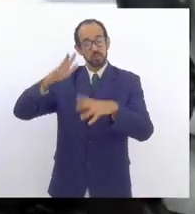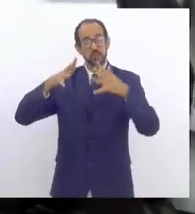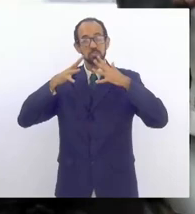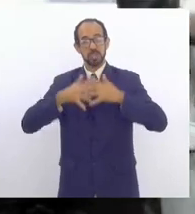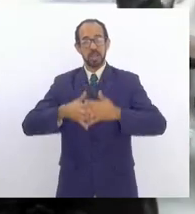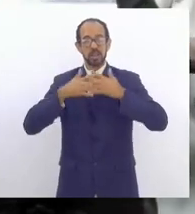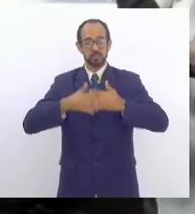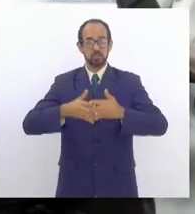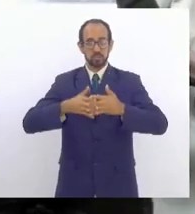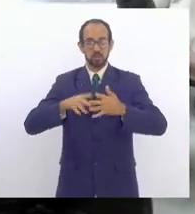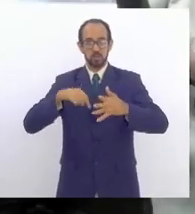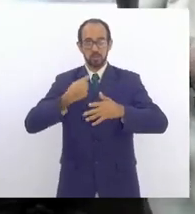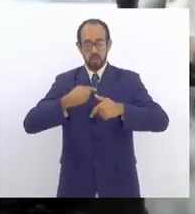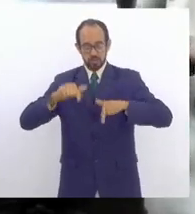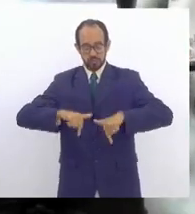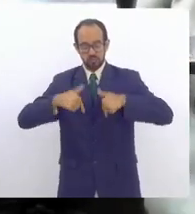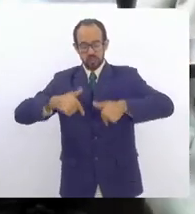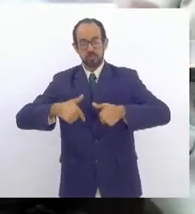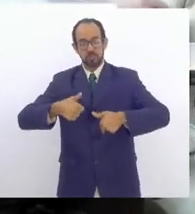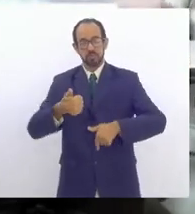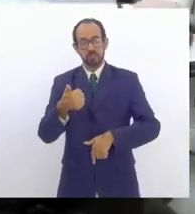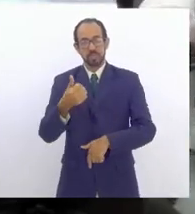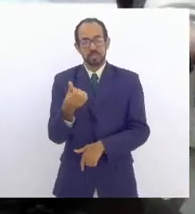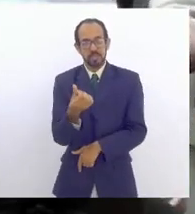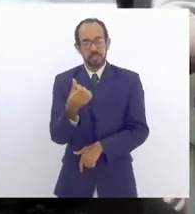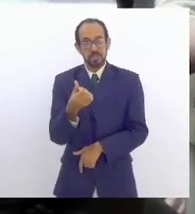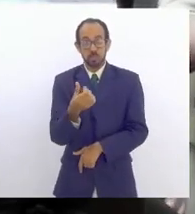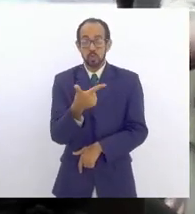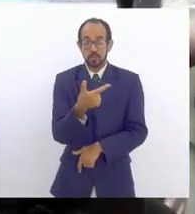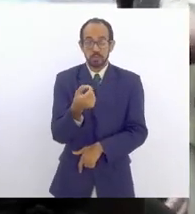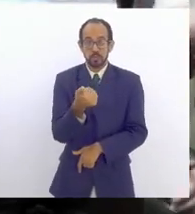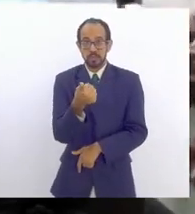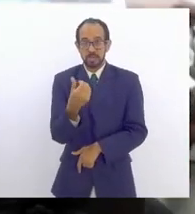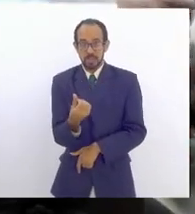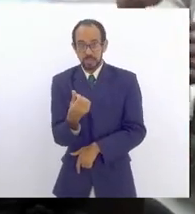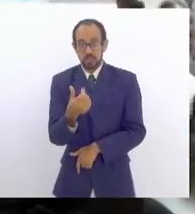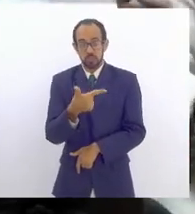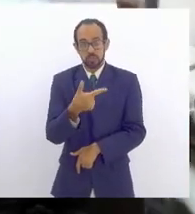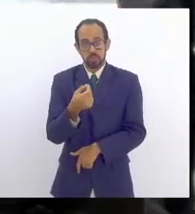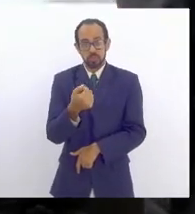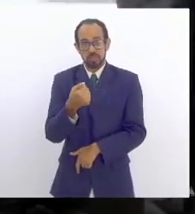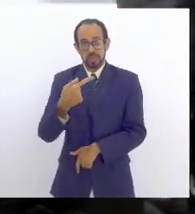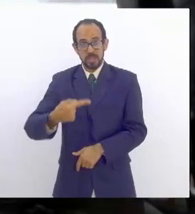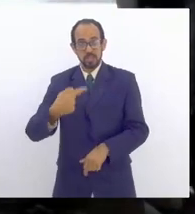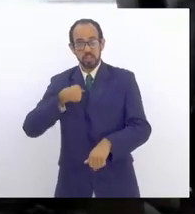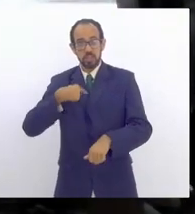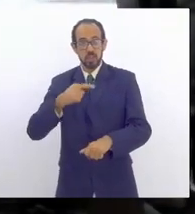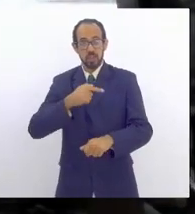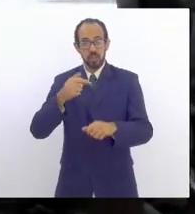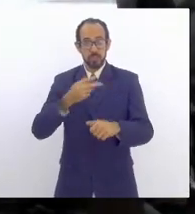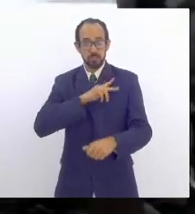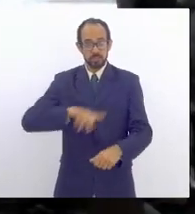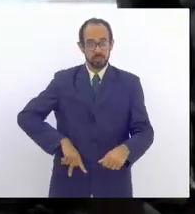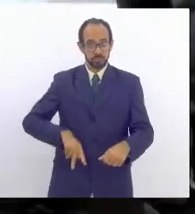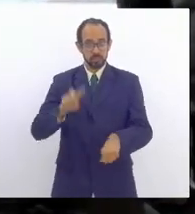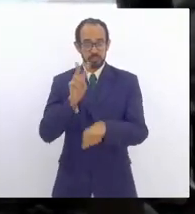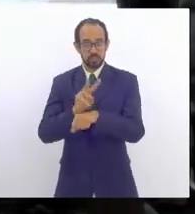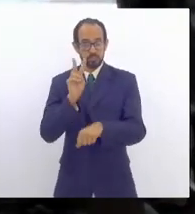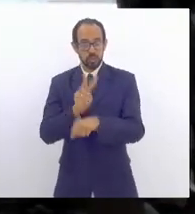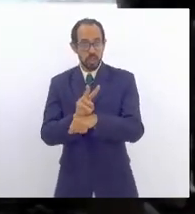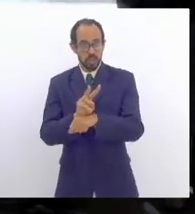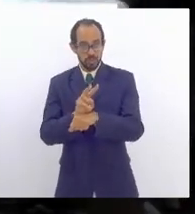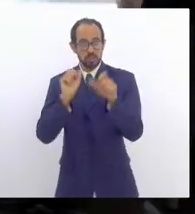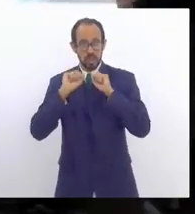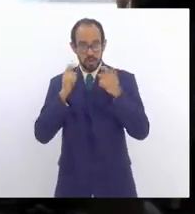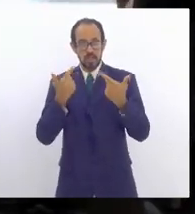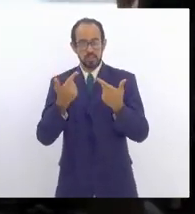enfrentamos em 16 e 17, quando assumi interinamente a presidência desta casa, numa peça pregada